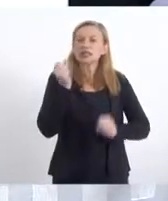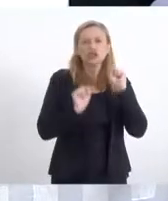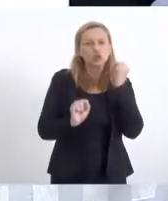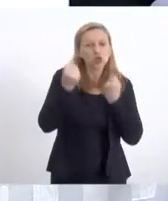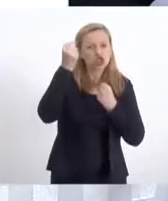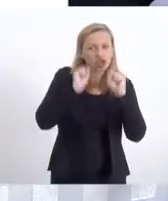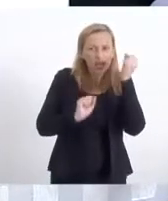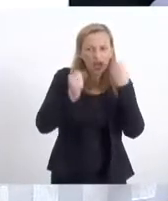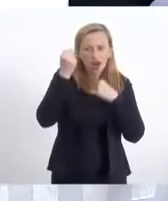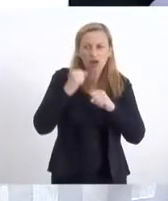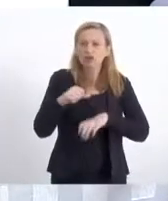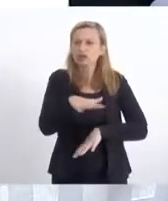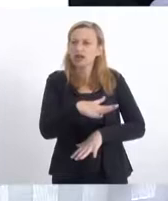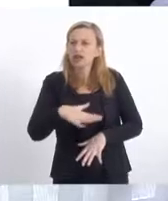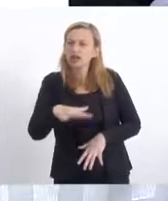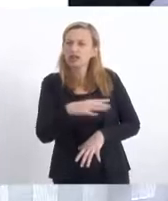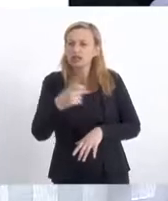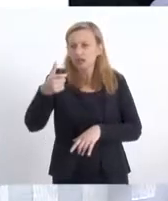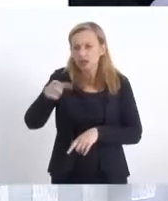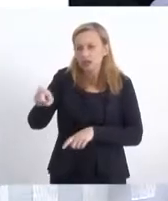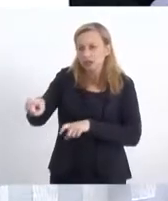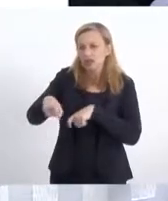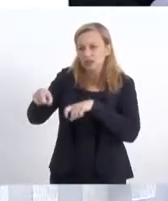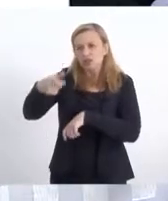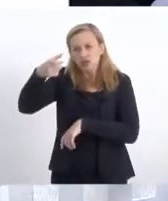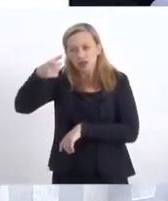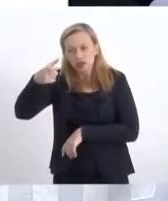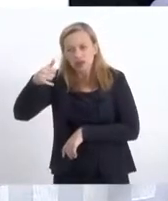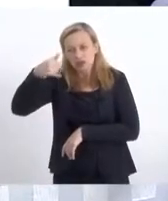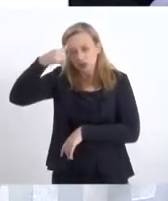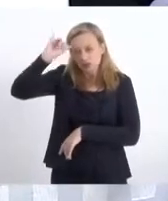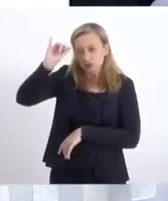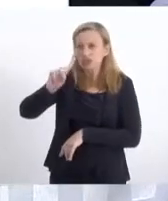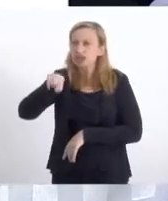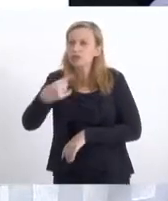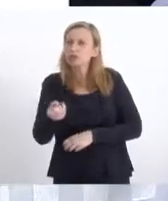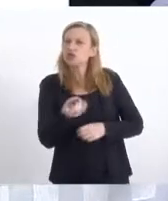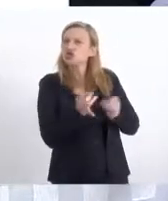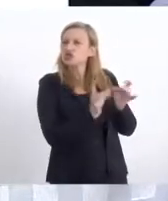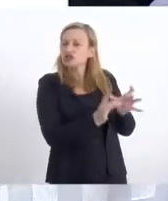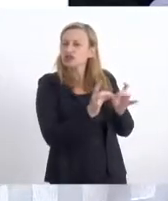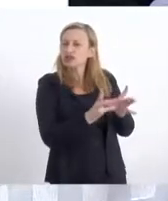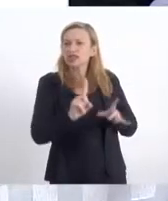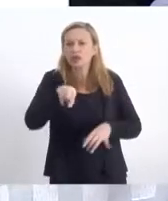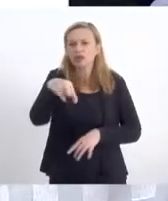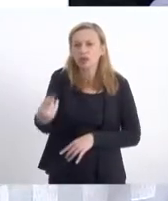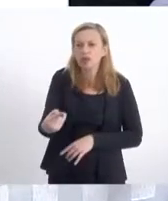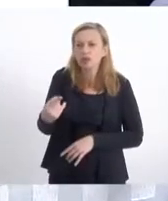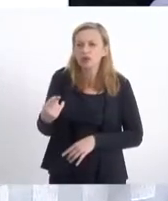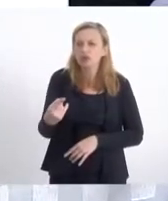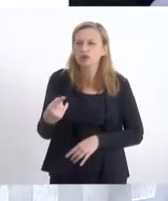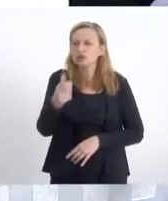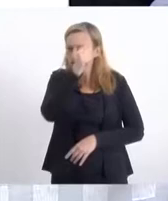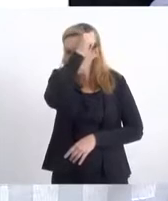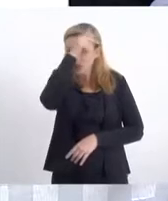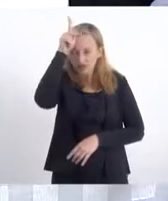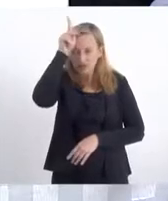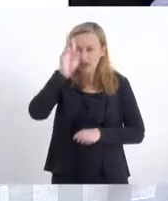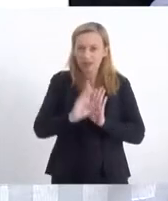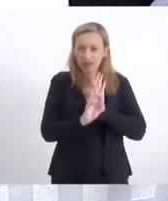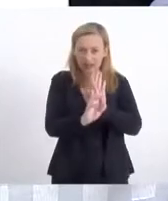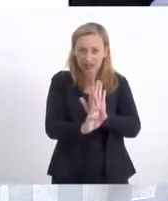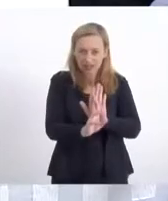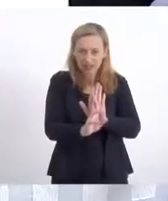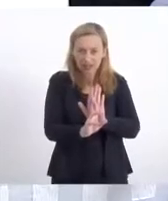industrial, dos setores da agricultura, dos setores do comércio, depois vamos abrir aqui para os senhores prefeitos e representantes